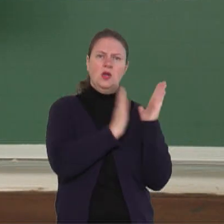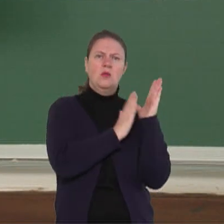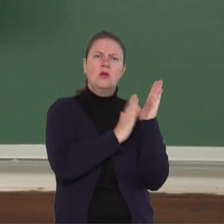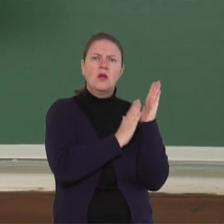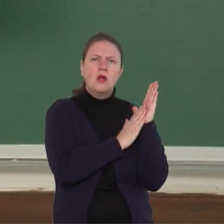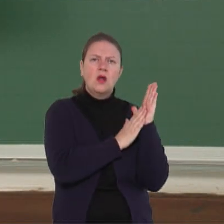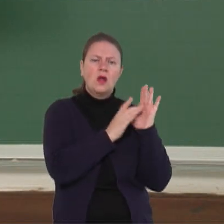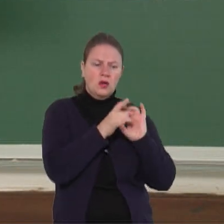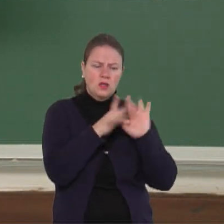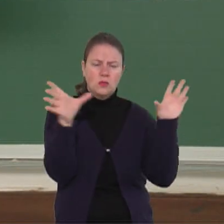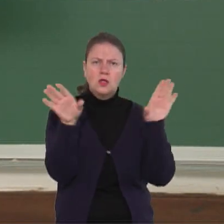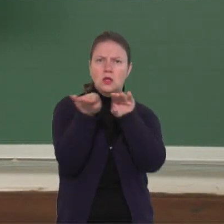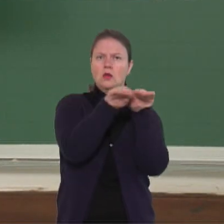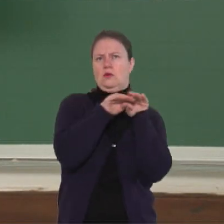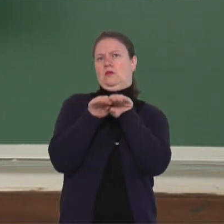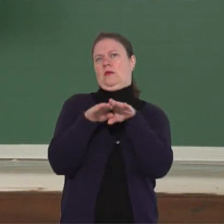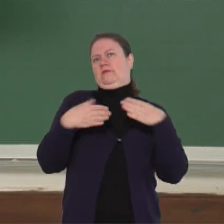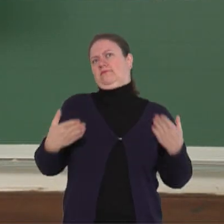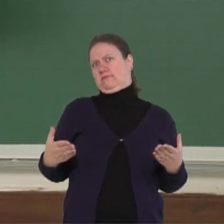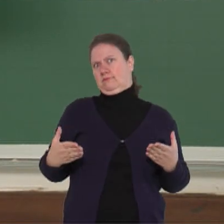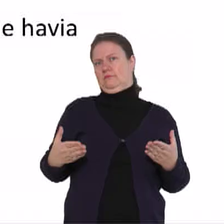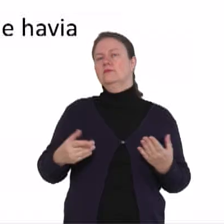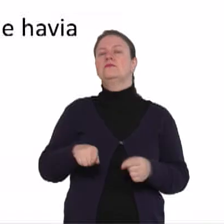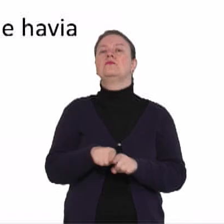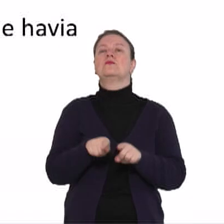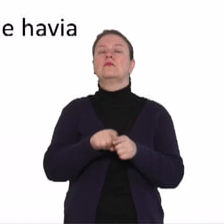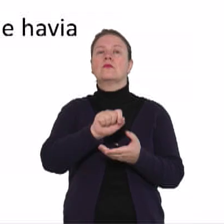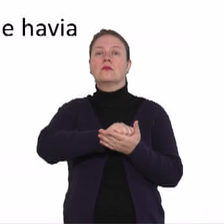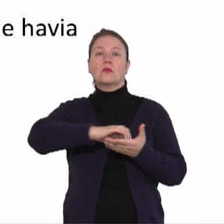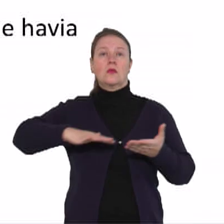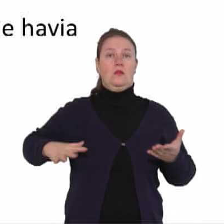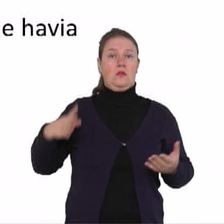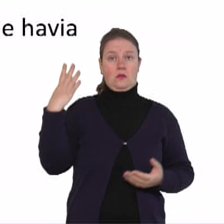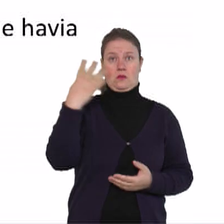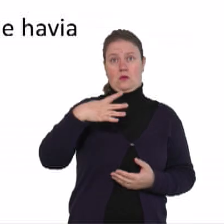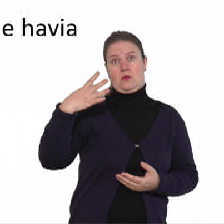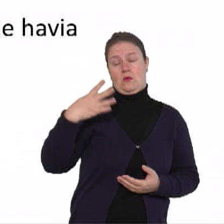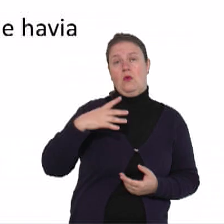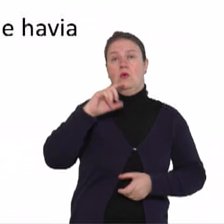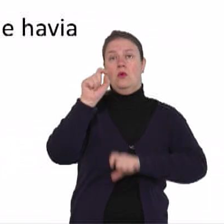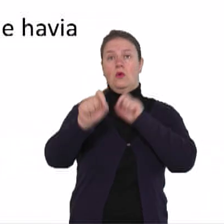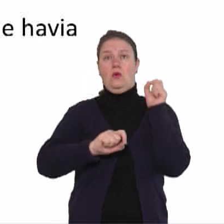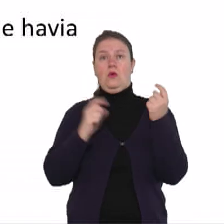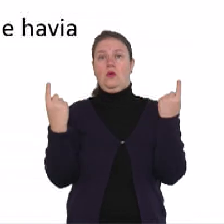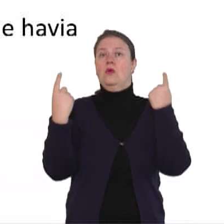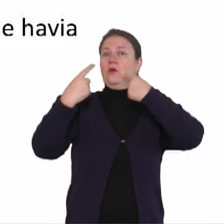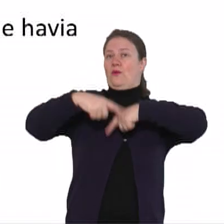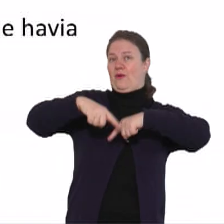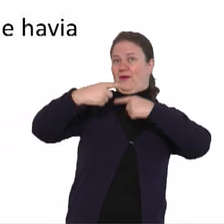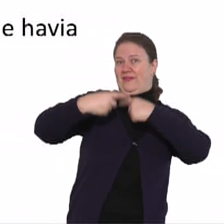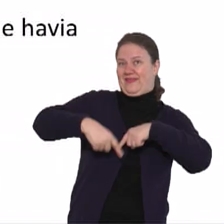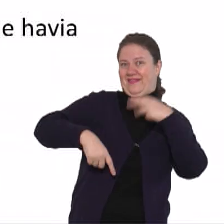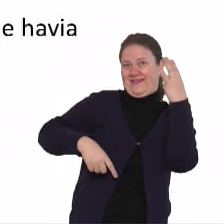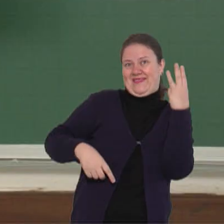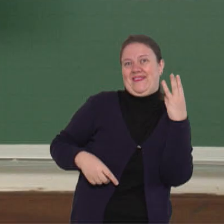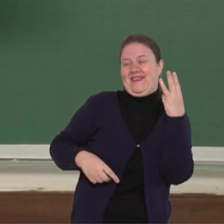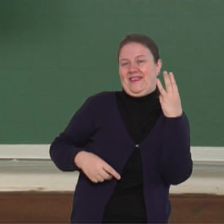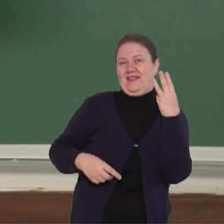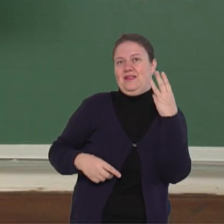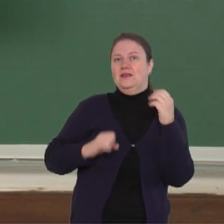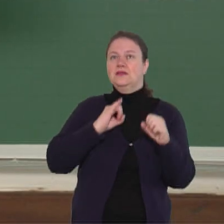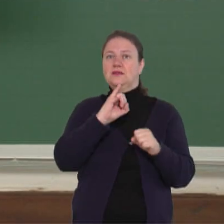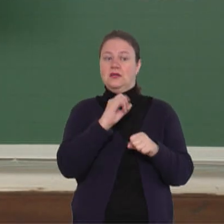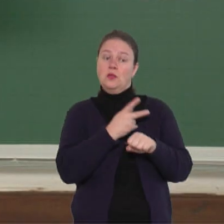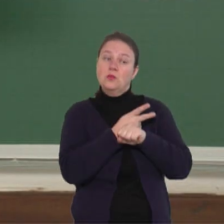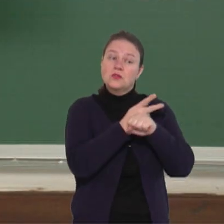liberdade e principalmente igualdade. Agora, a atividade 4. A atividade 4 é o contrário da atividade 3. Né? Se a gente buscava lá a